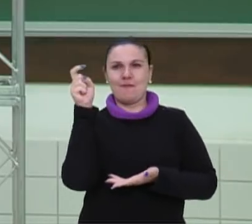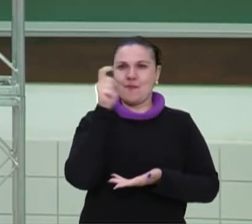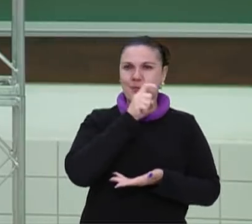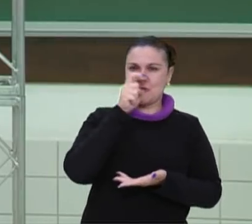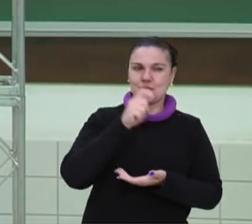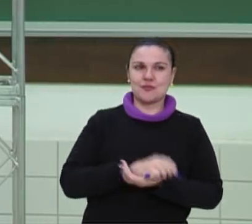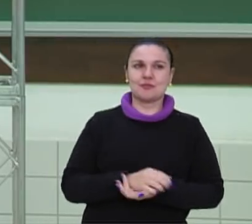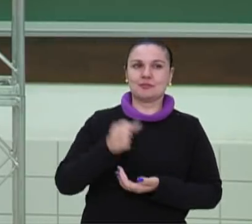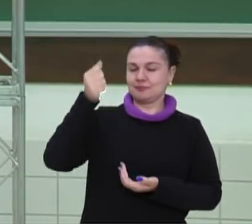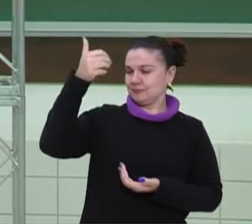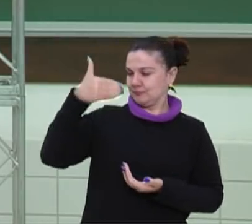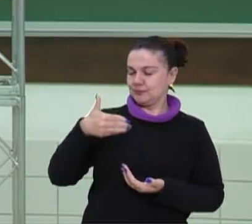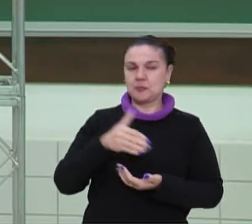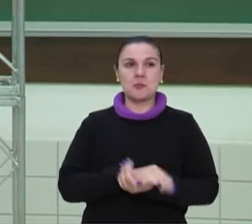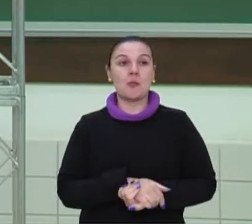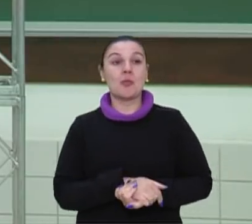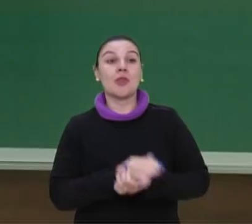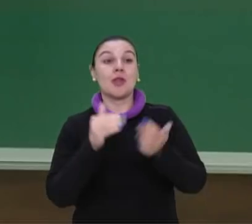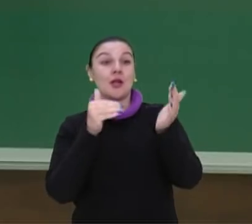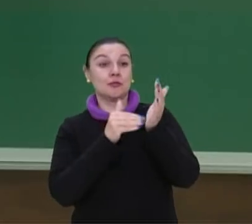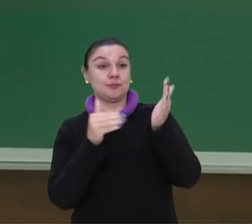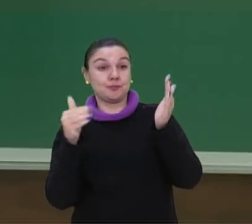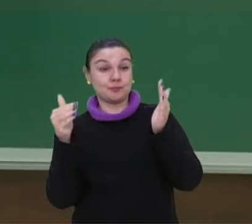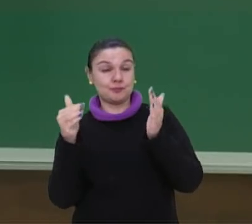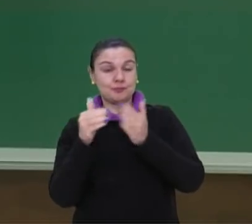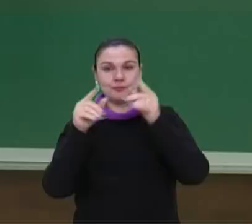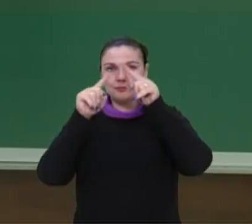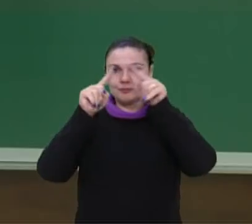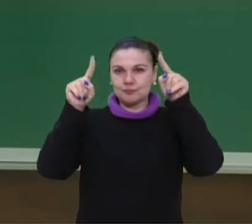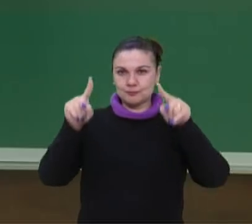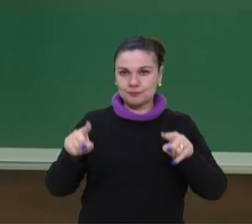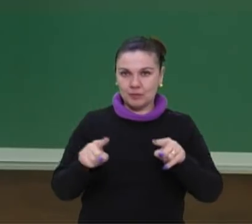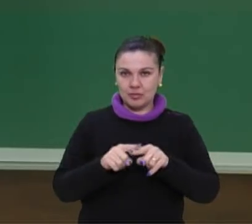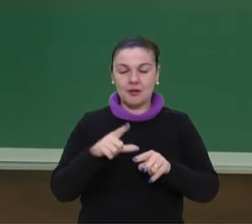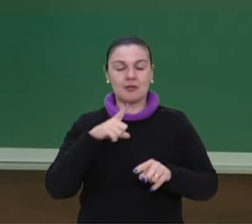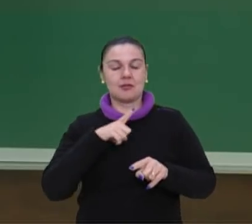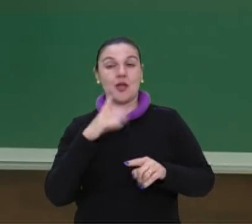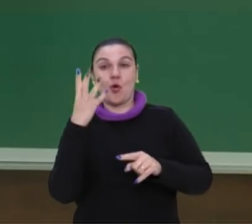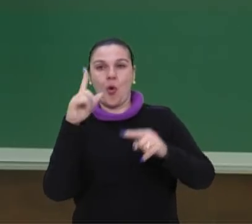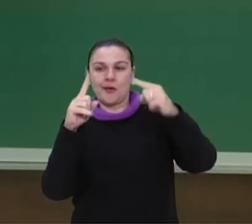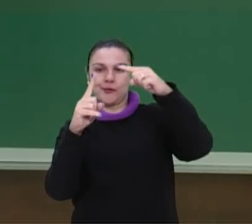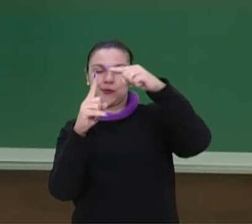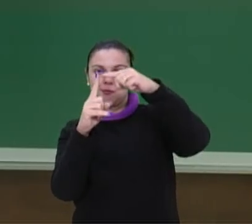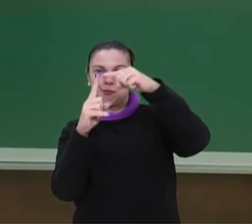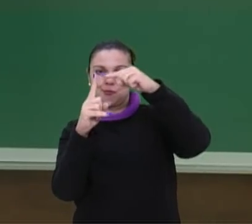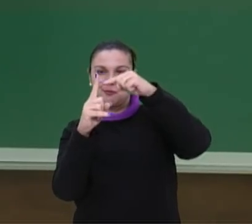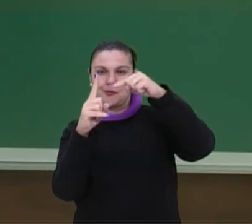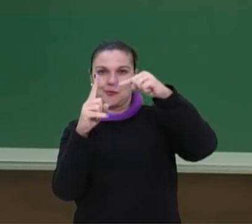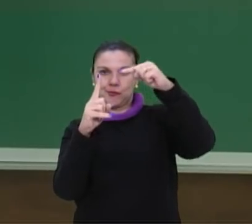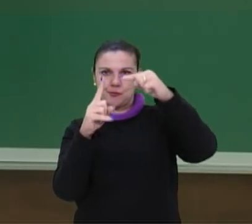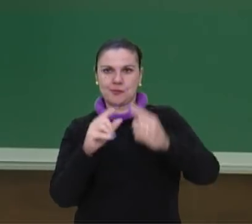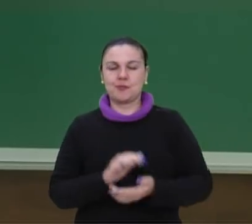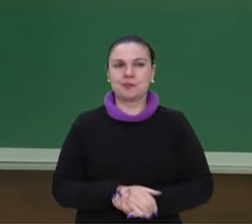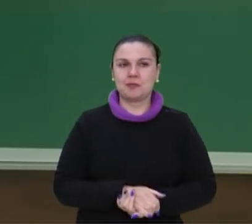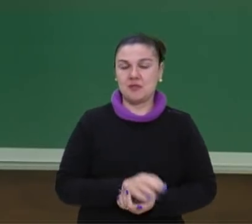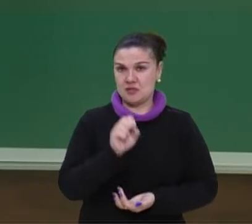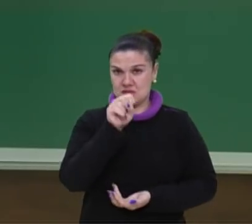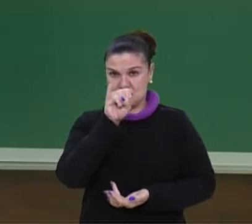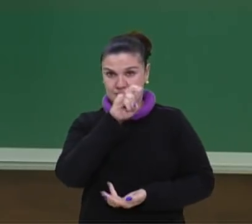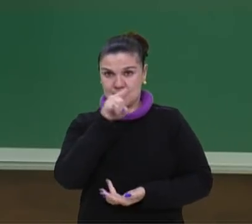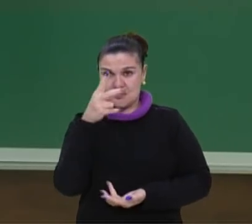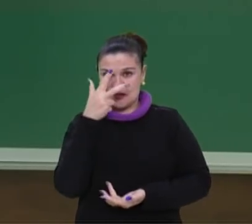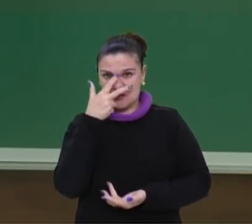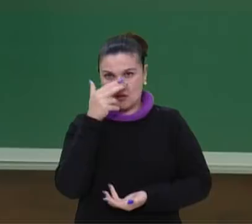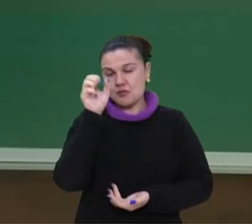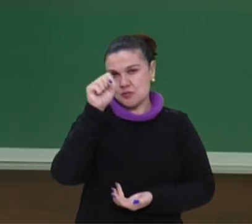Nas sentenças. Vamos lá, primeira sentença. Todo quadrilátero possui 4 vértices? Então, se vocês acham, né?